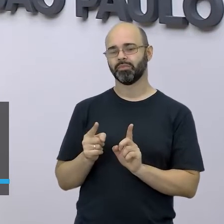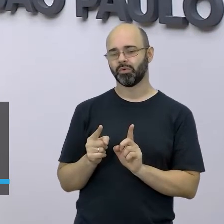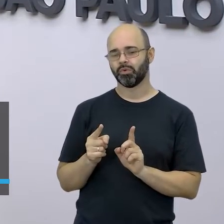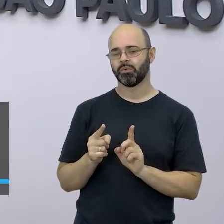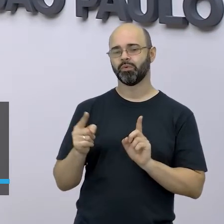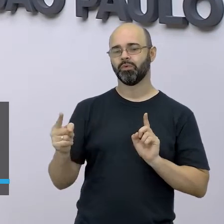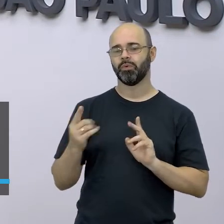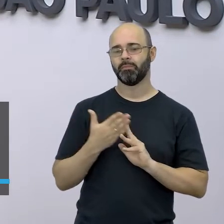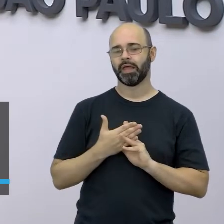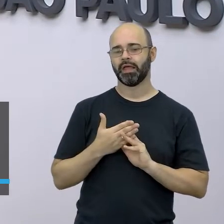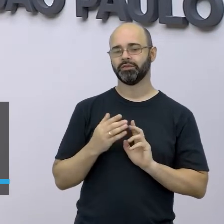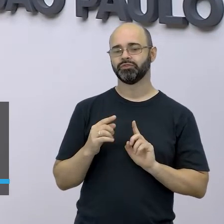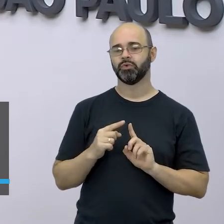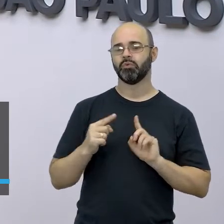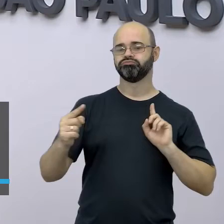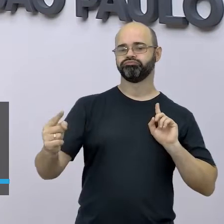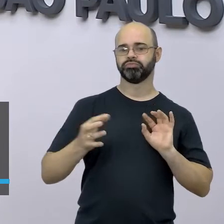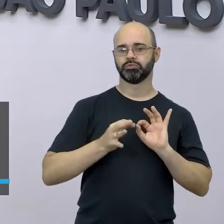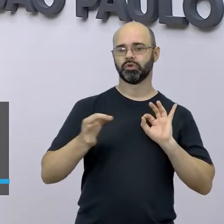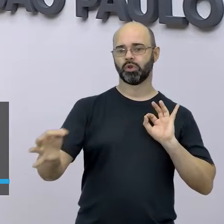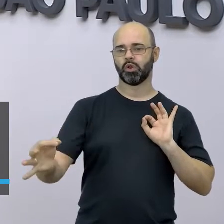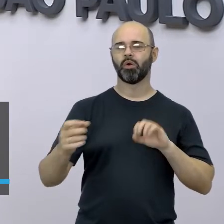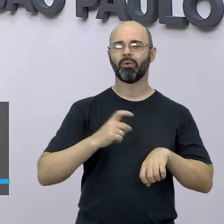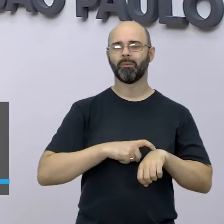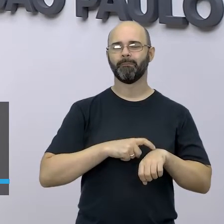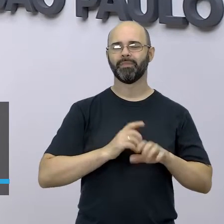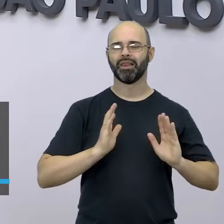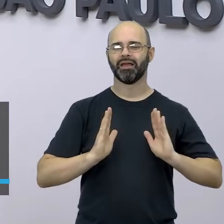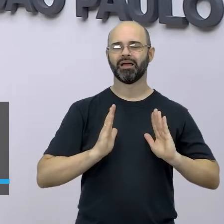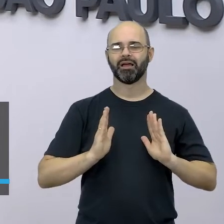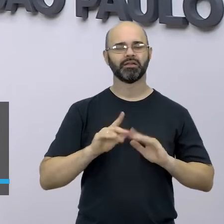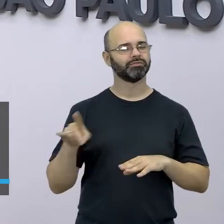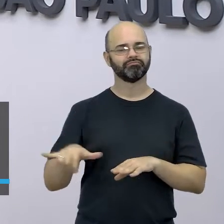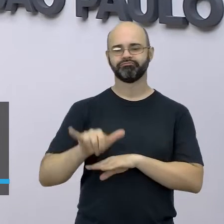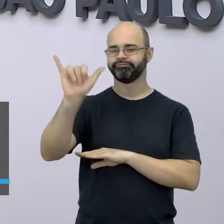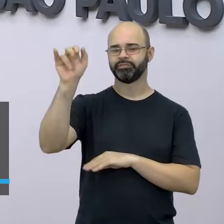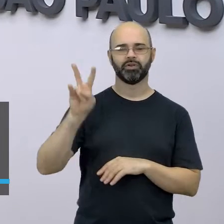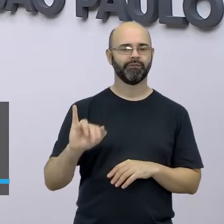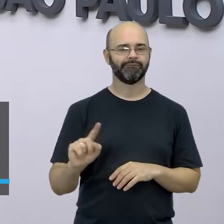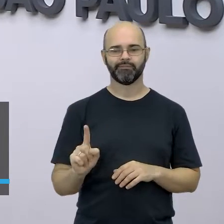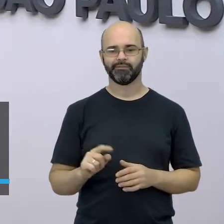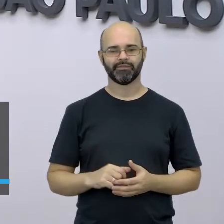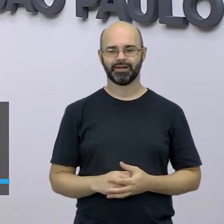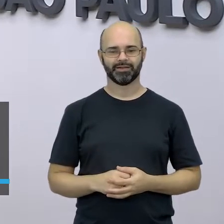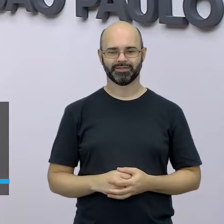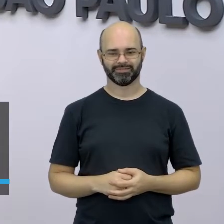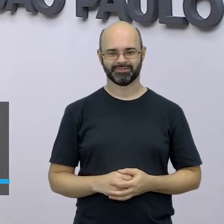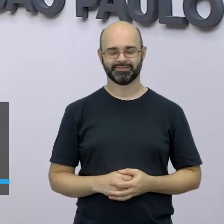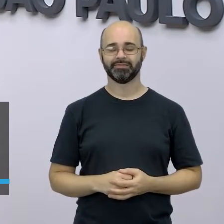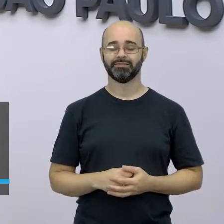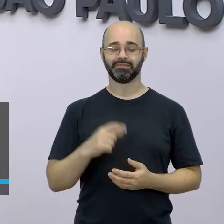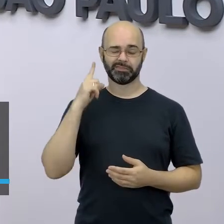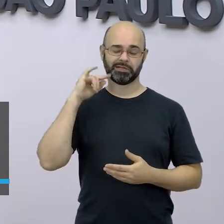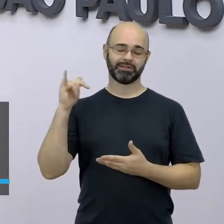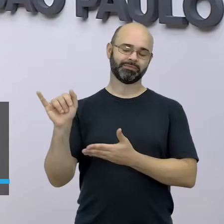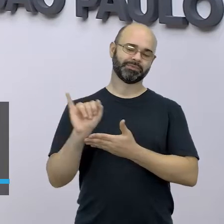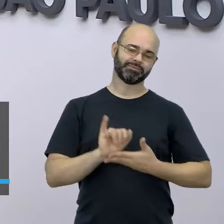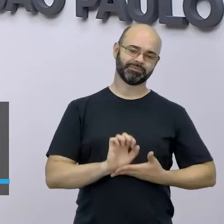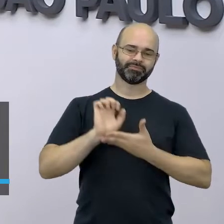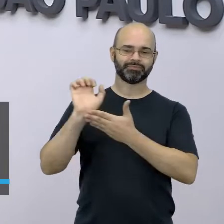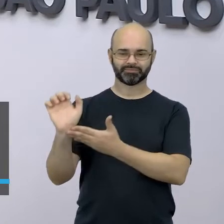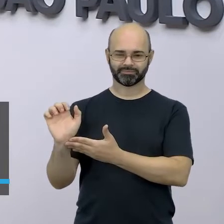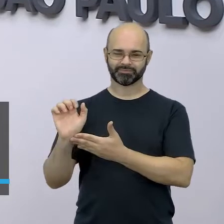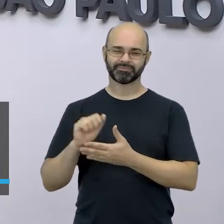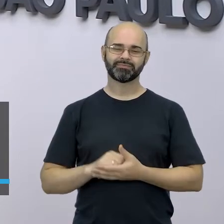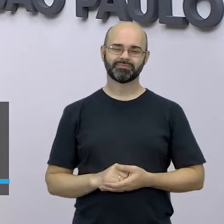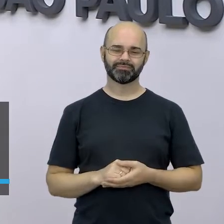seria importantíssima, além das questões das importações e exportações, da balança